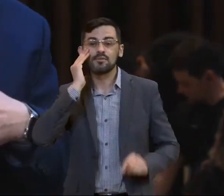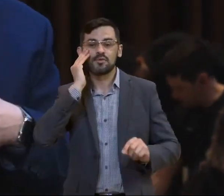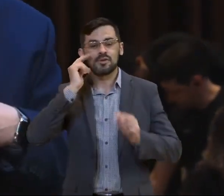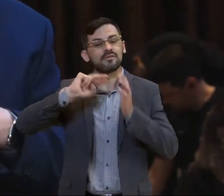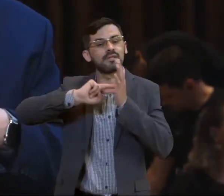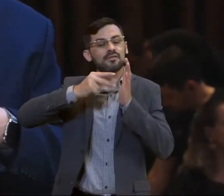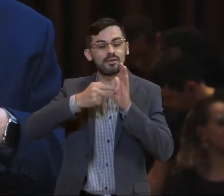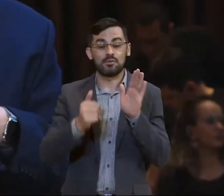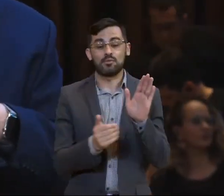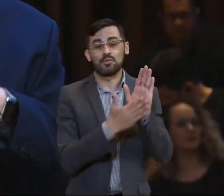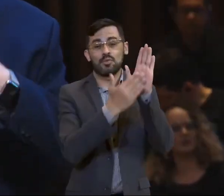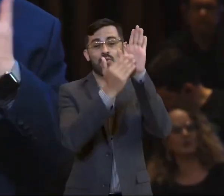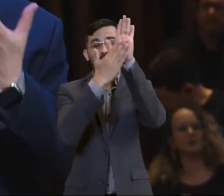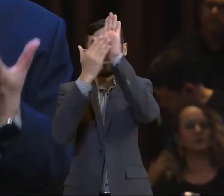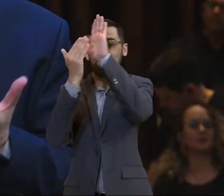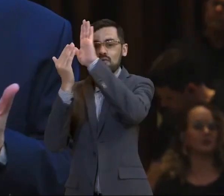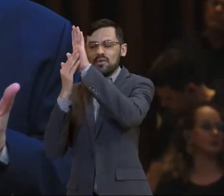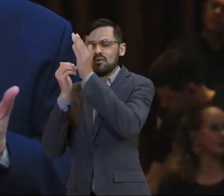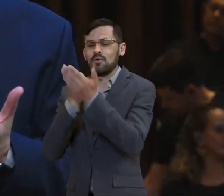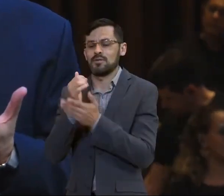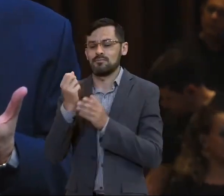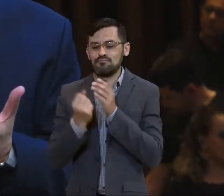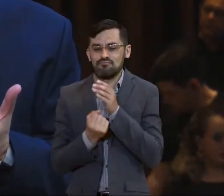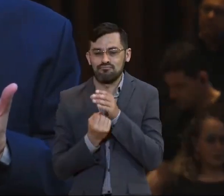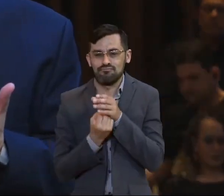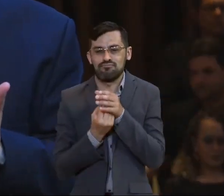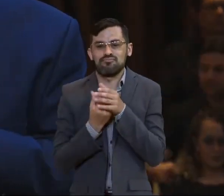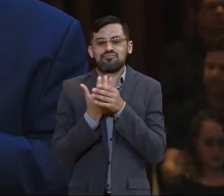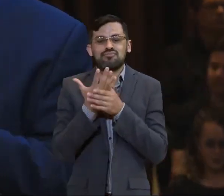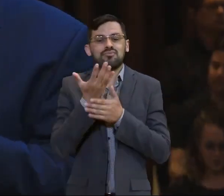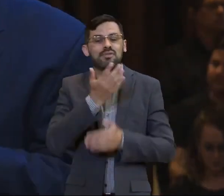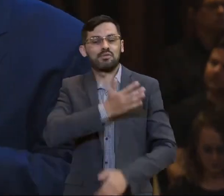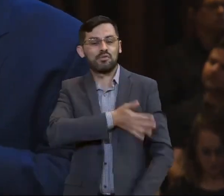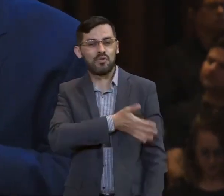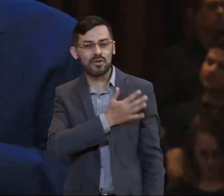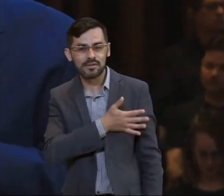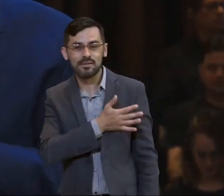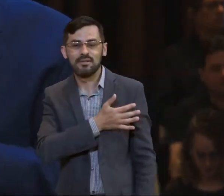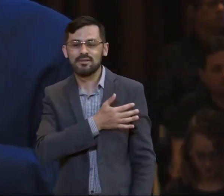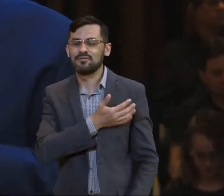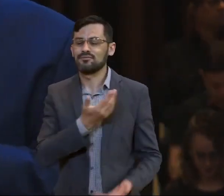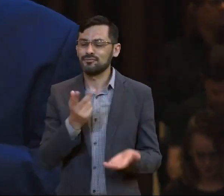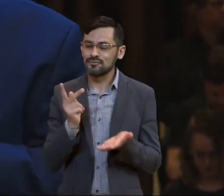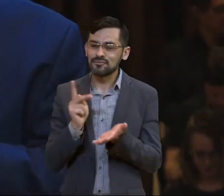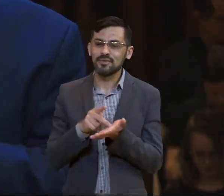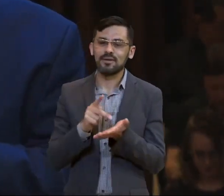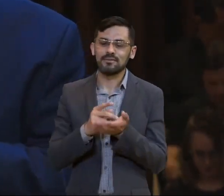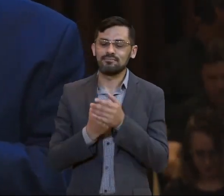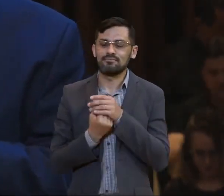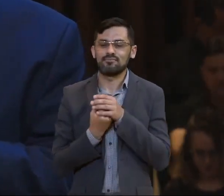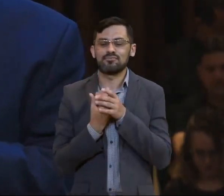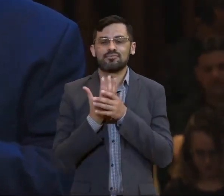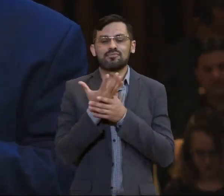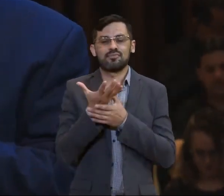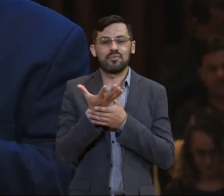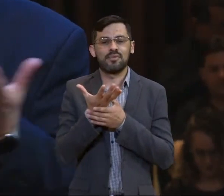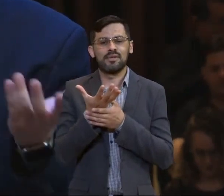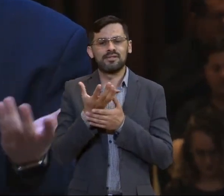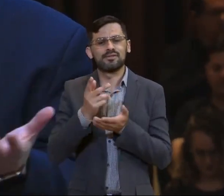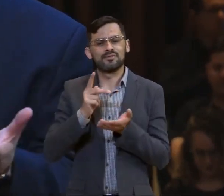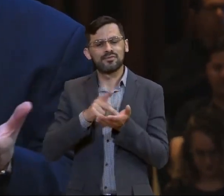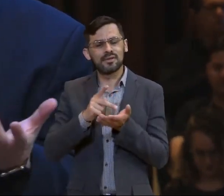o louvor brota do coração, ele se torna espontâneo. E ele